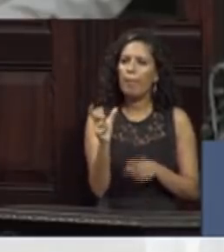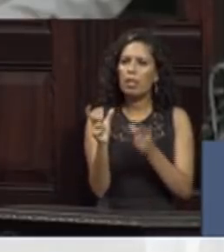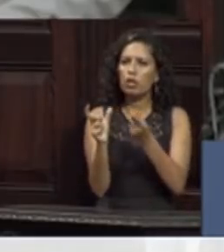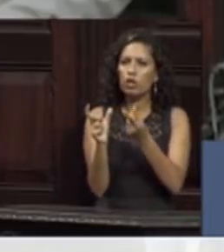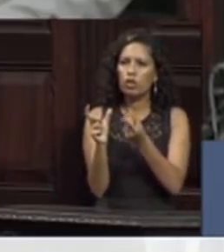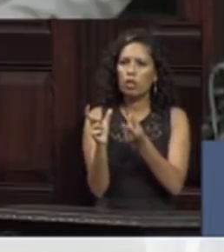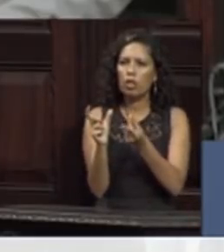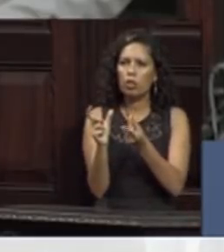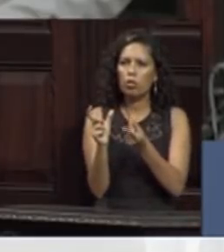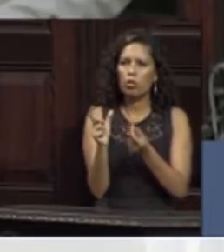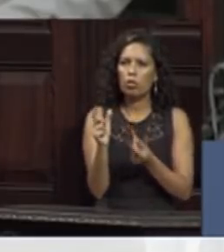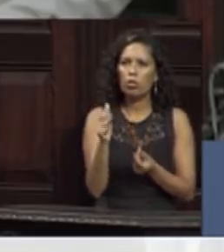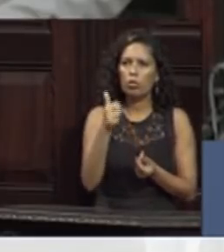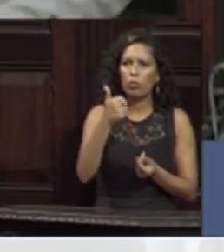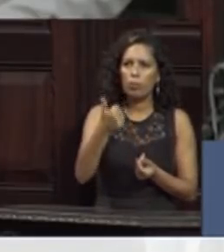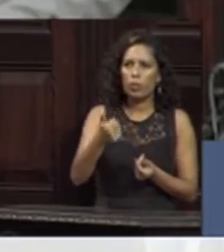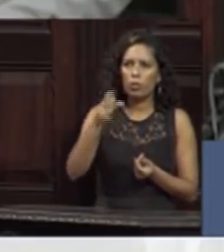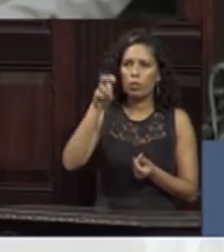leilão